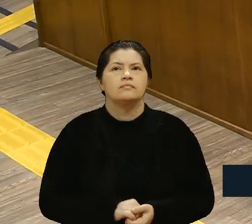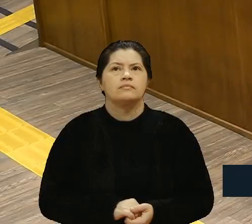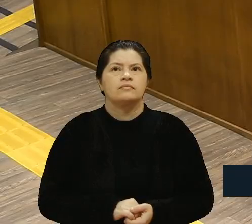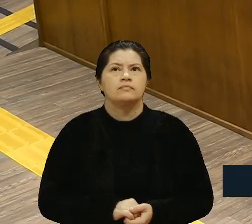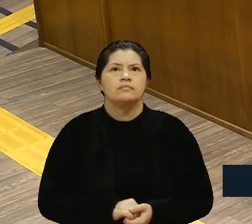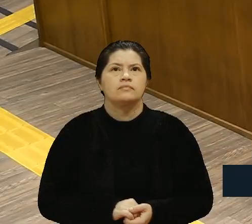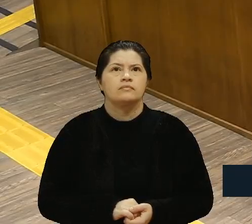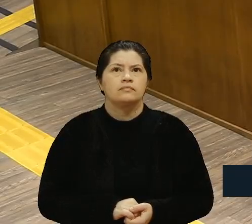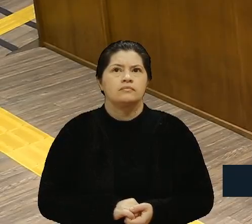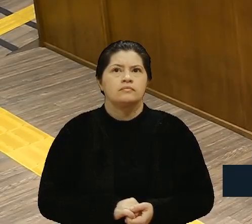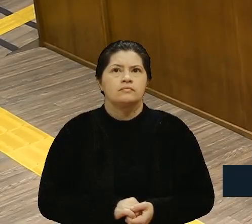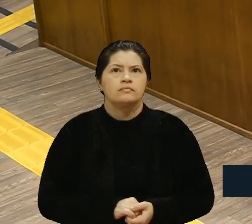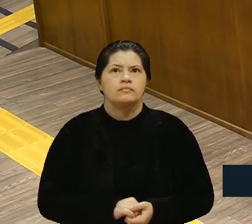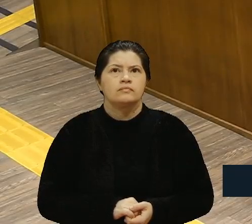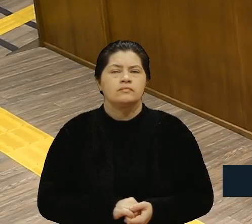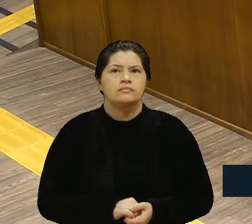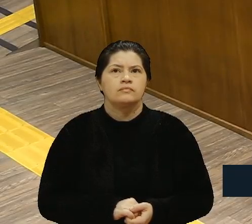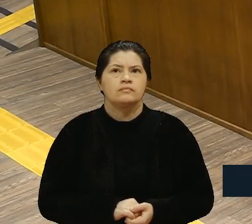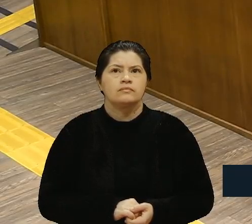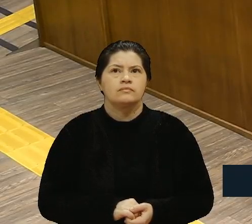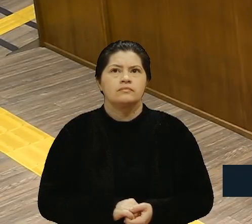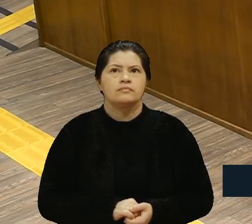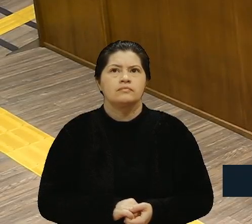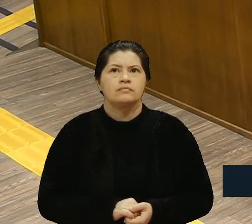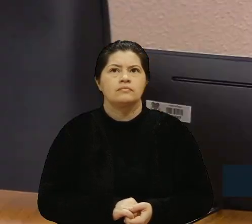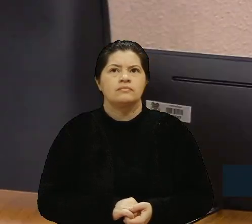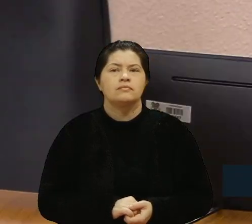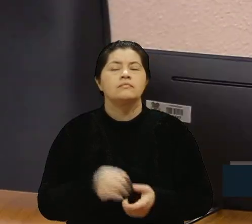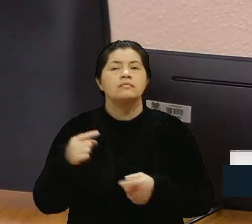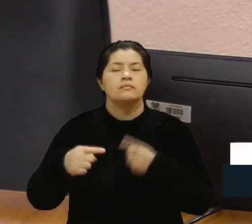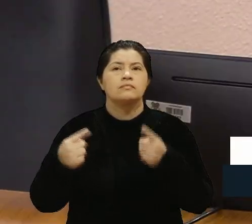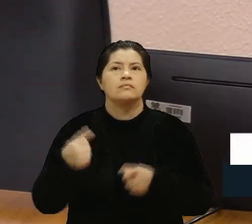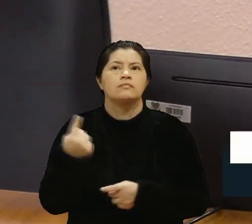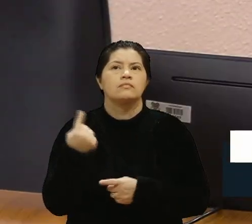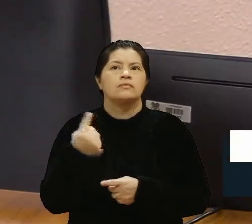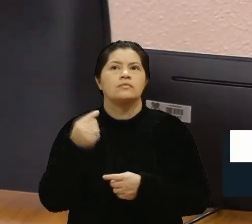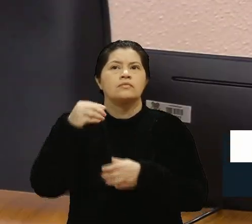Em discussão única e votação, projeto de lei número